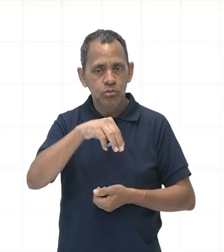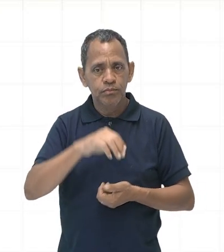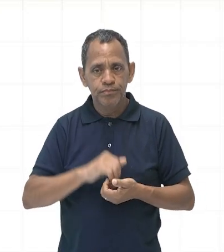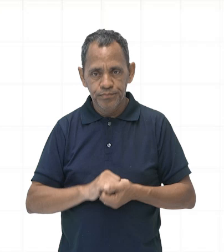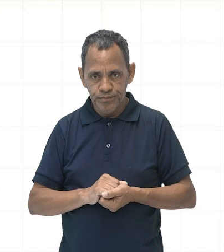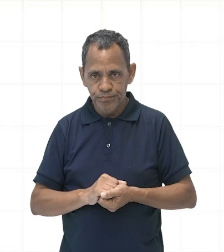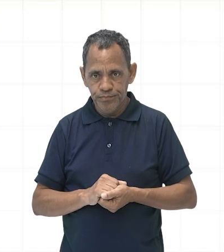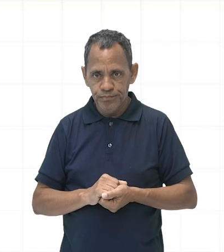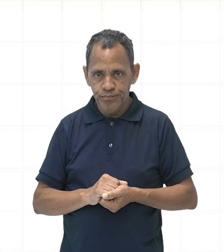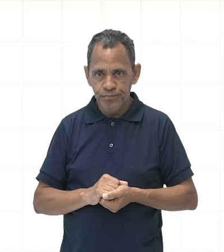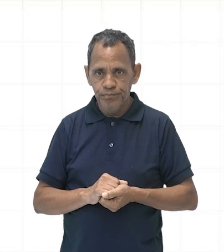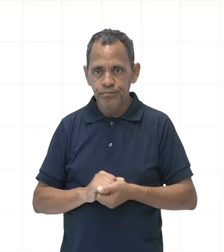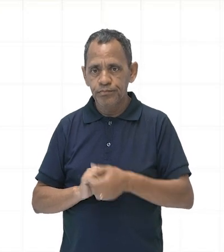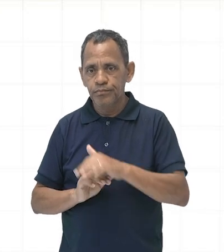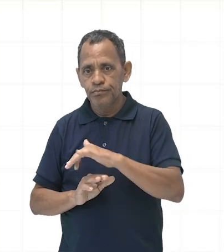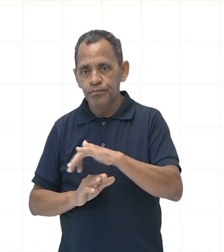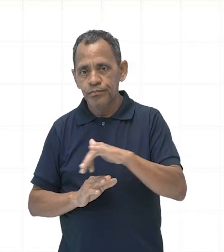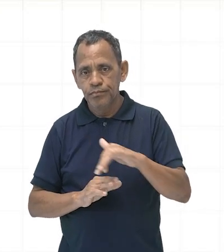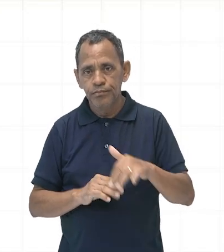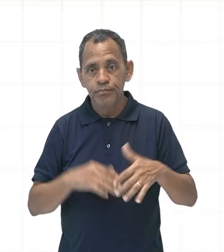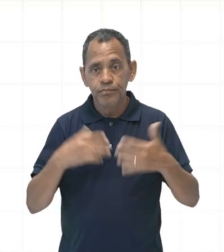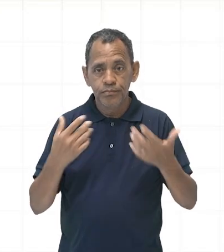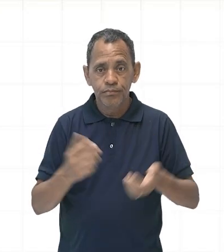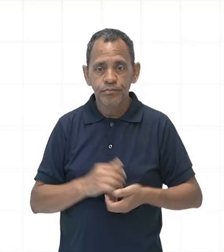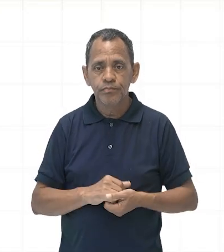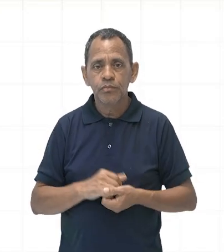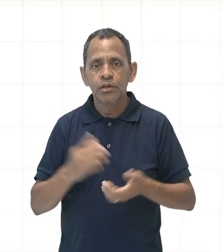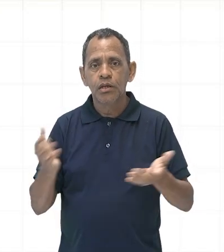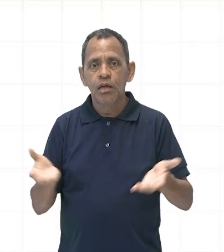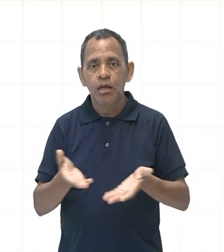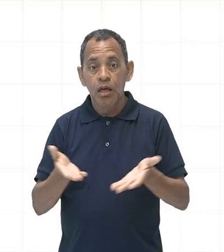bom? Então, agora,